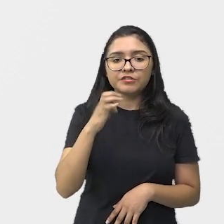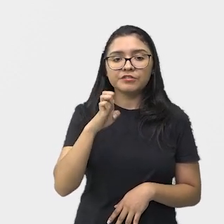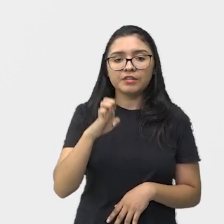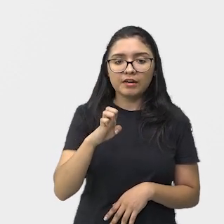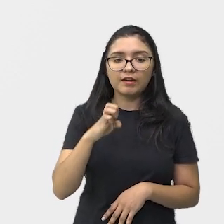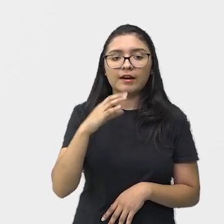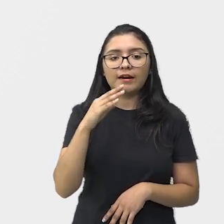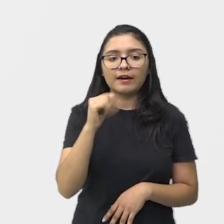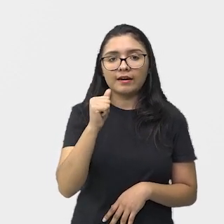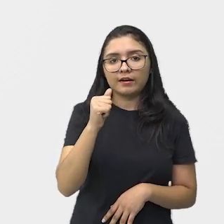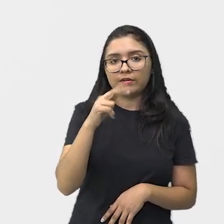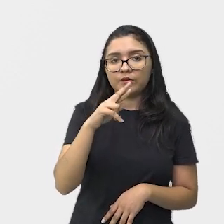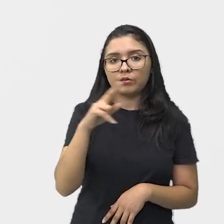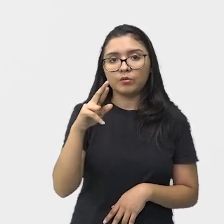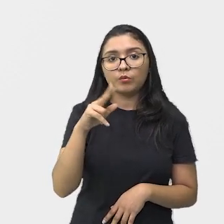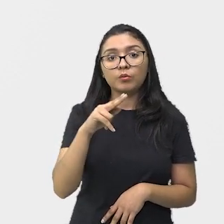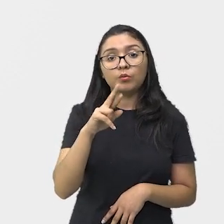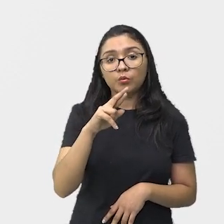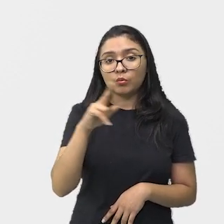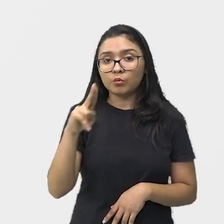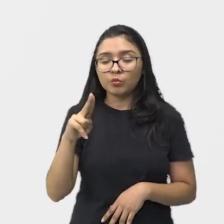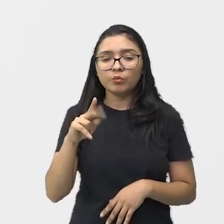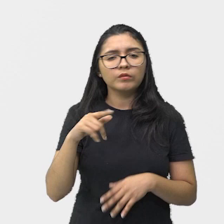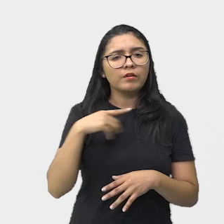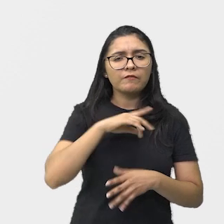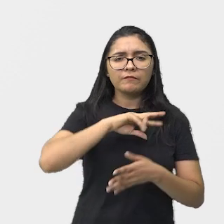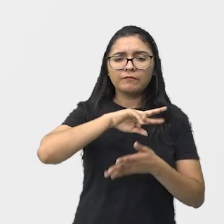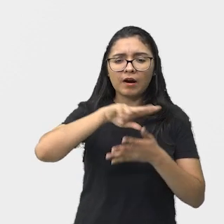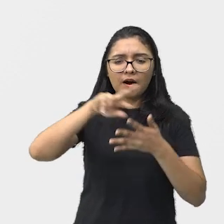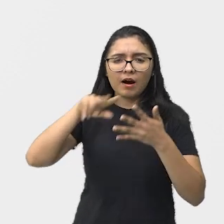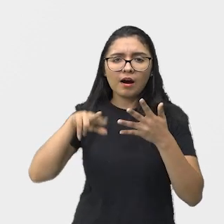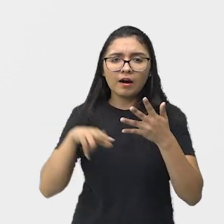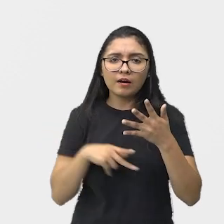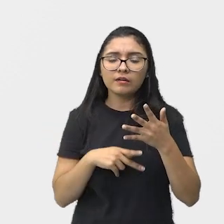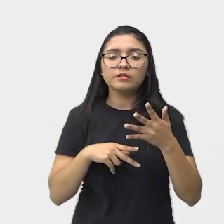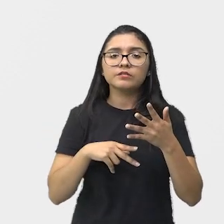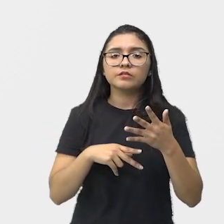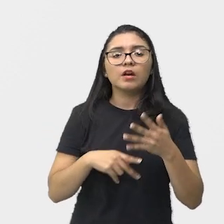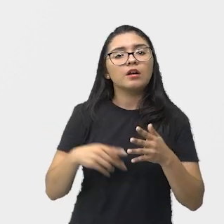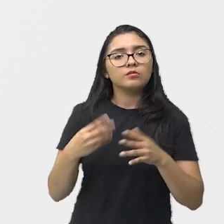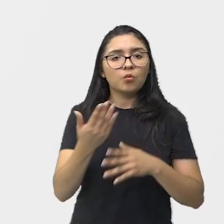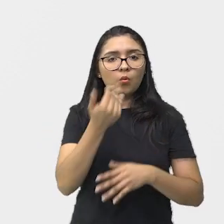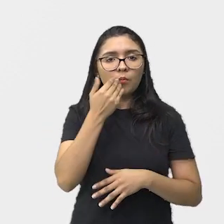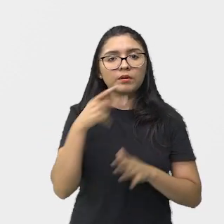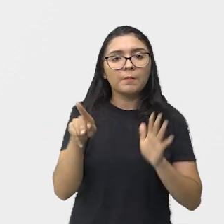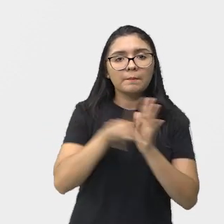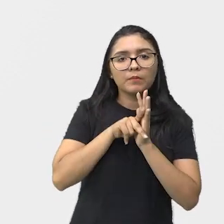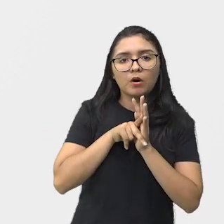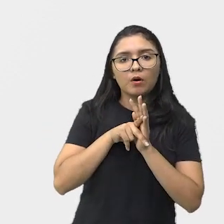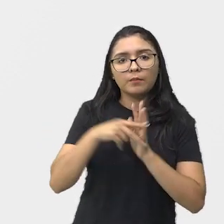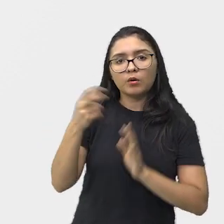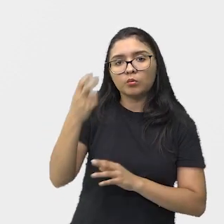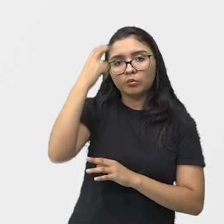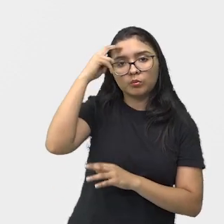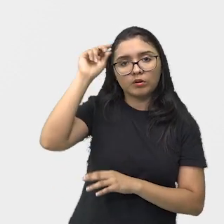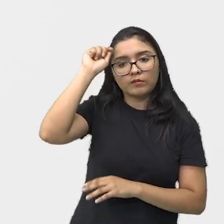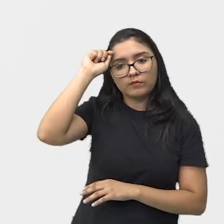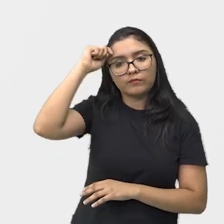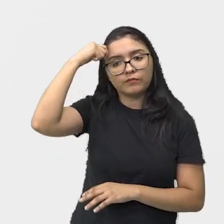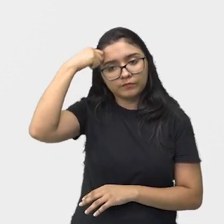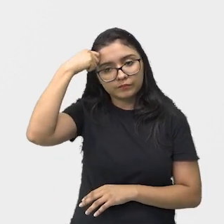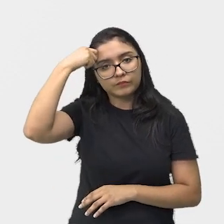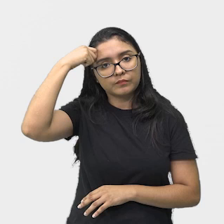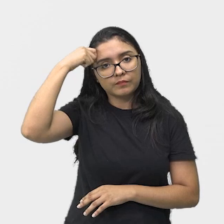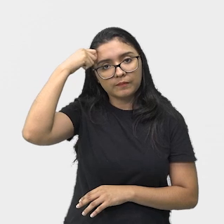o caruru, quiabo e chuchu. Temperos também foram trazidos da África, como a pimenta, leite